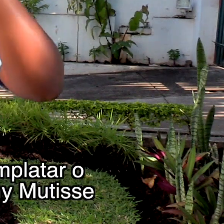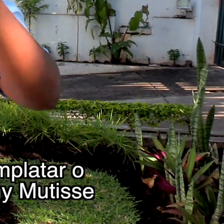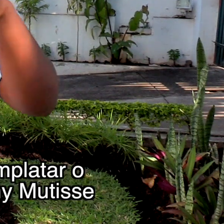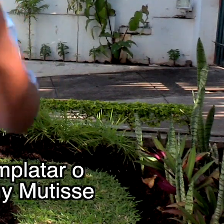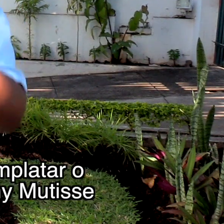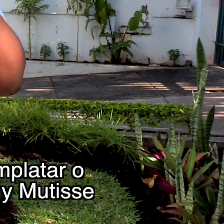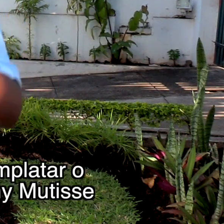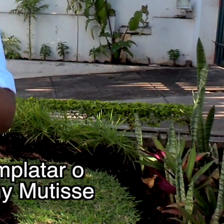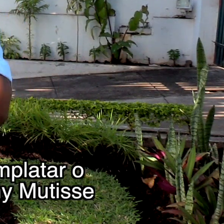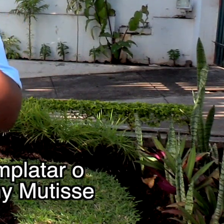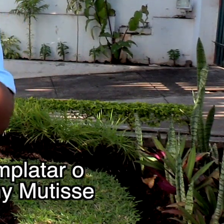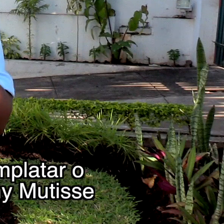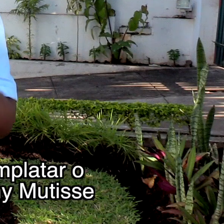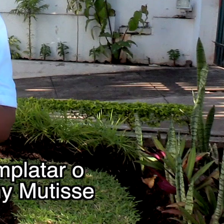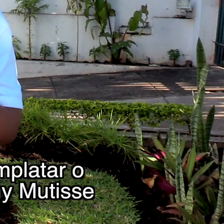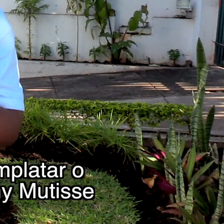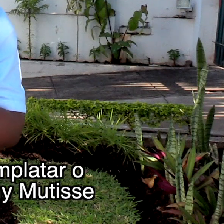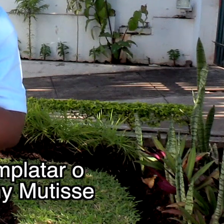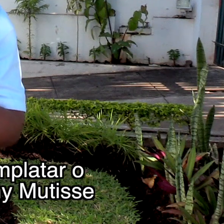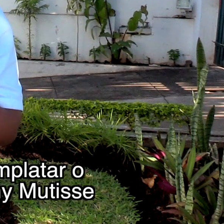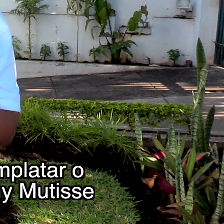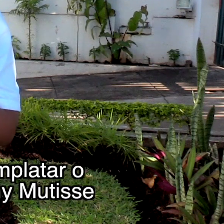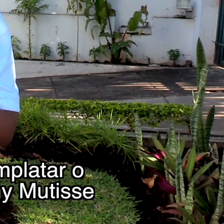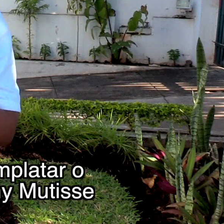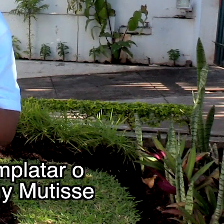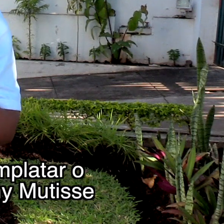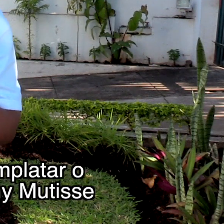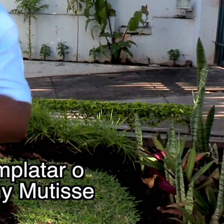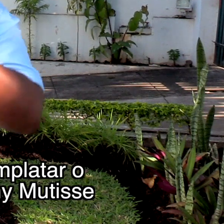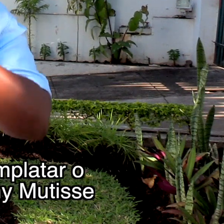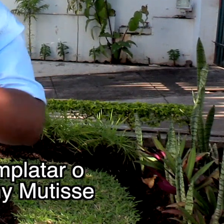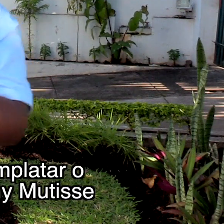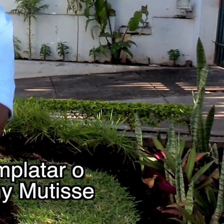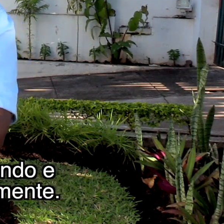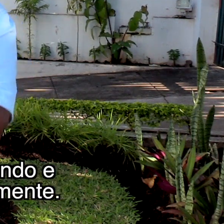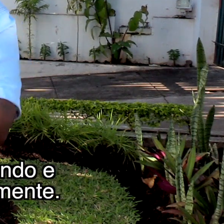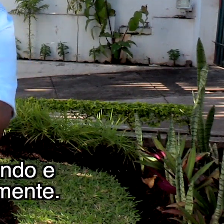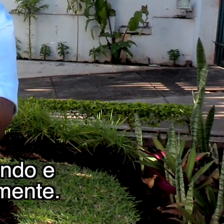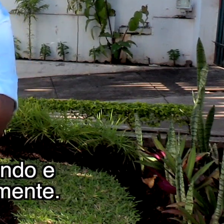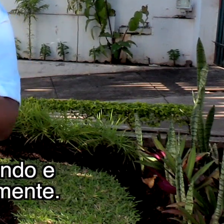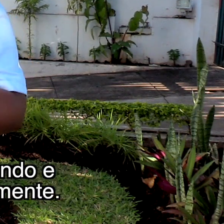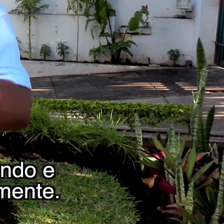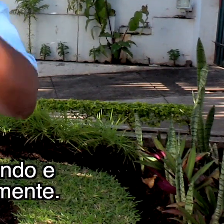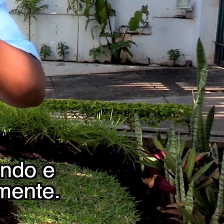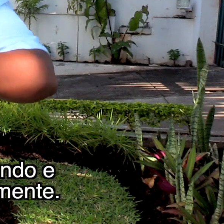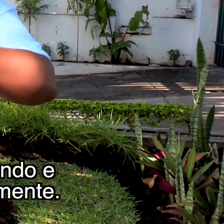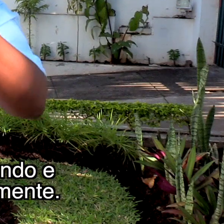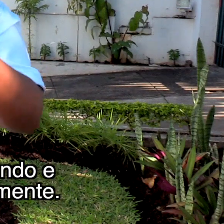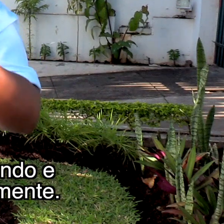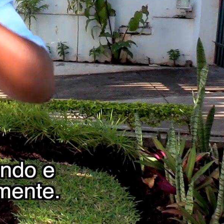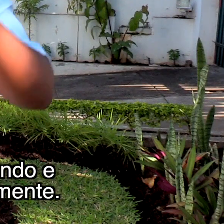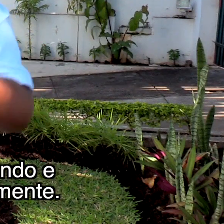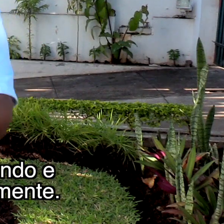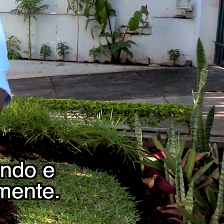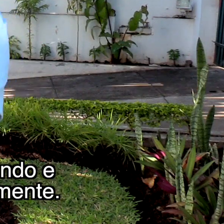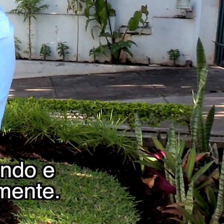na cidade de Maputo. Para completar o pódio, foram classificados Tiffany Mutice e Apolinário João em